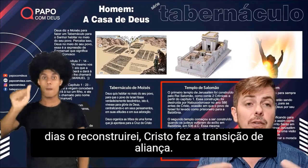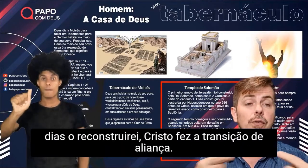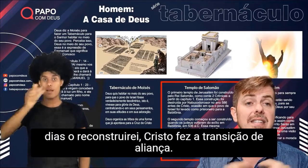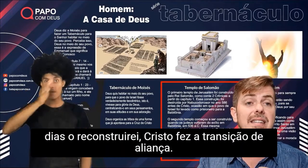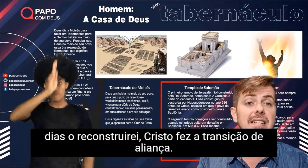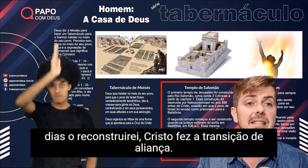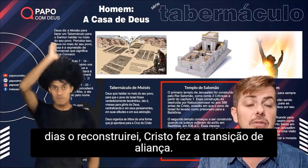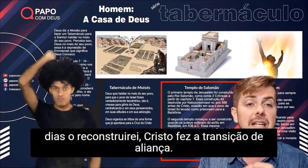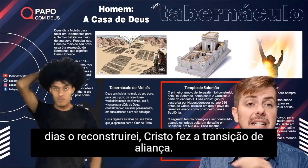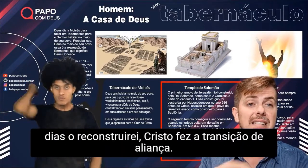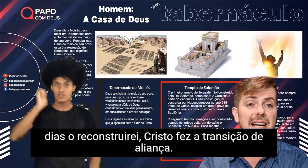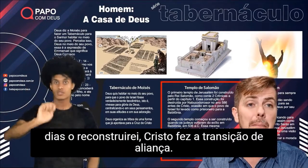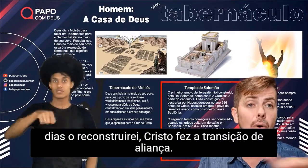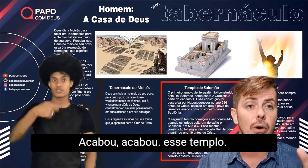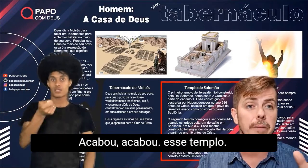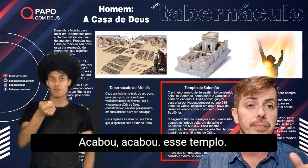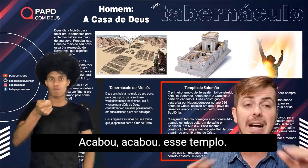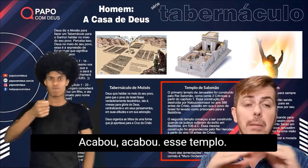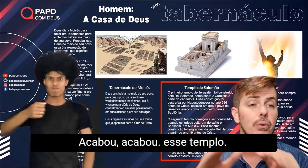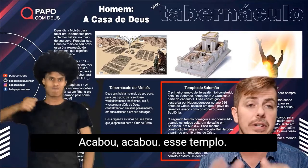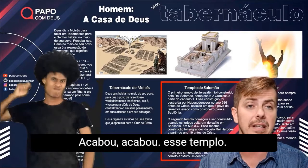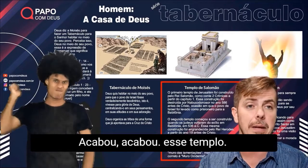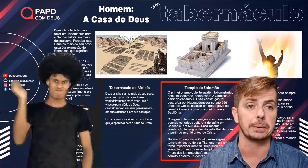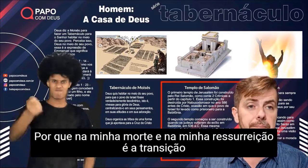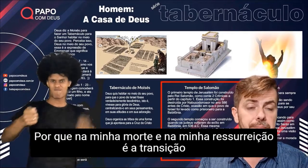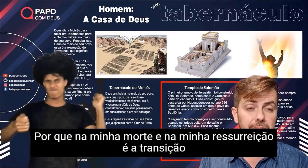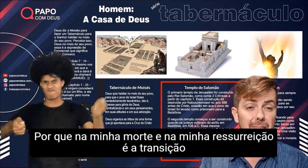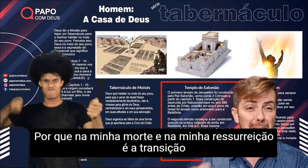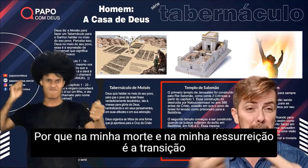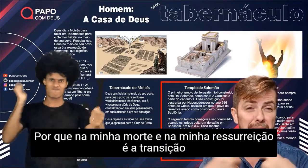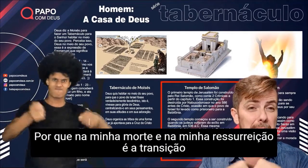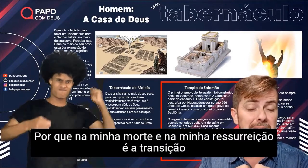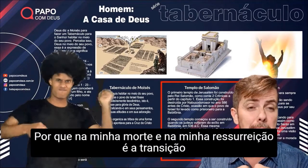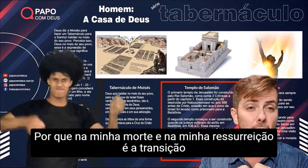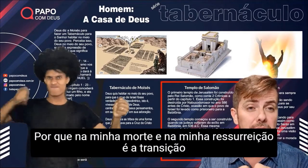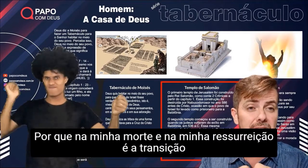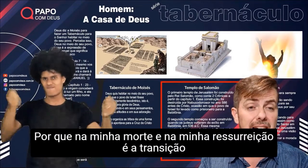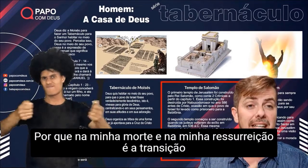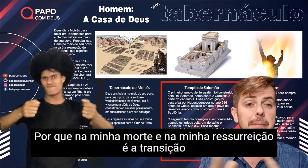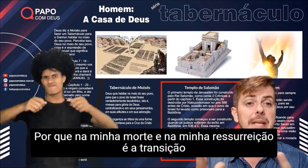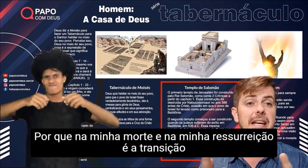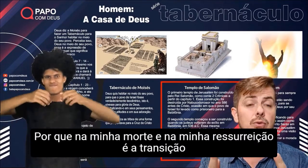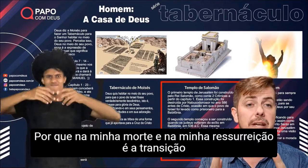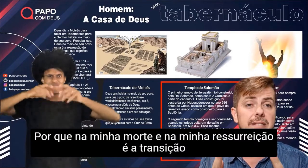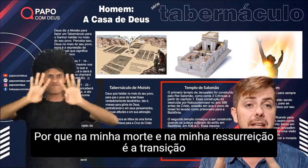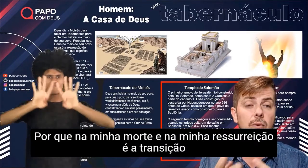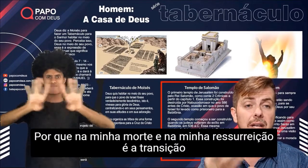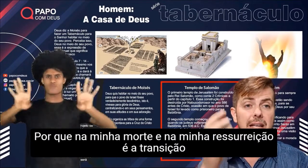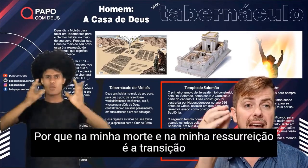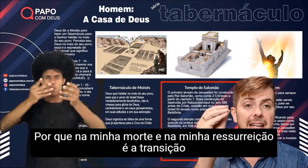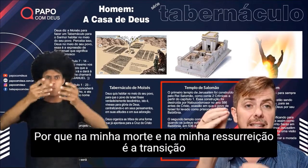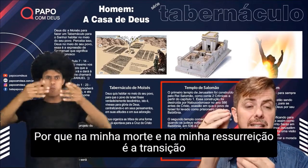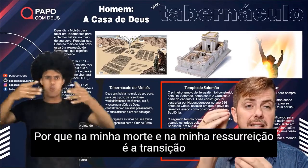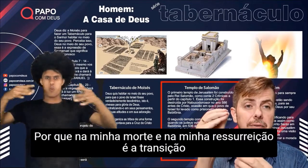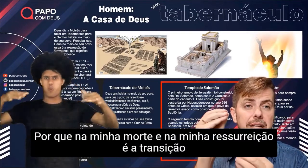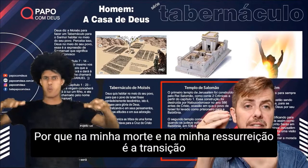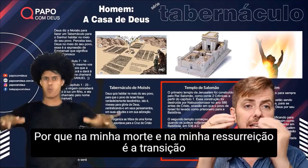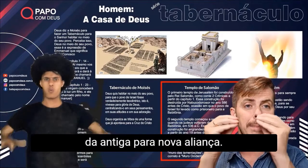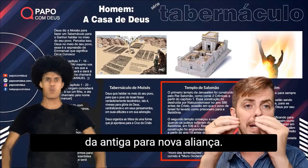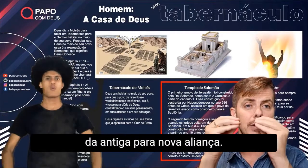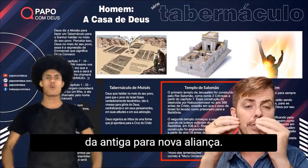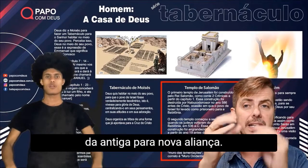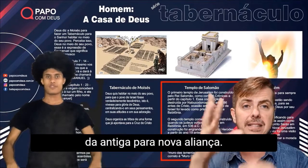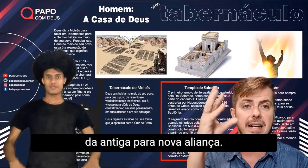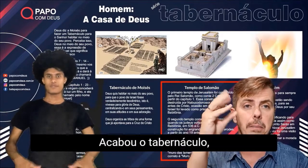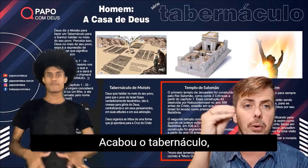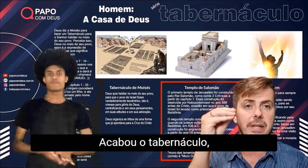reconstruirei. Cristo fez a transição de aliança, acabou esse templo. Porque na minha morte e na minha ressurreição é a transição da